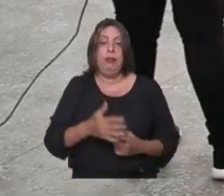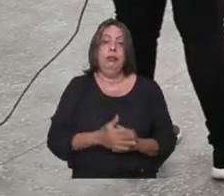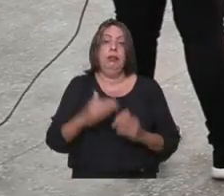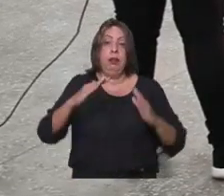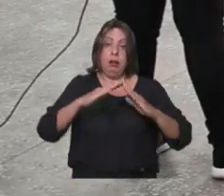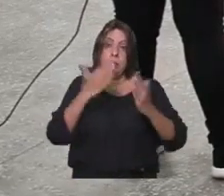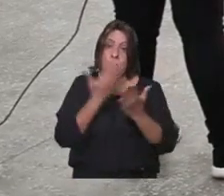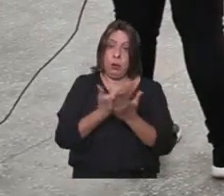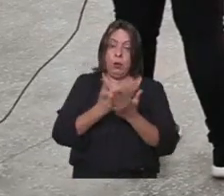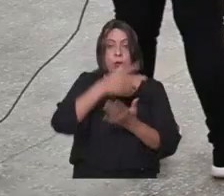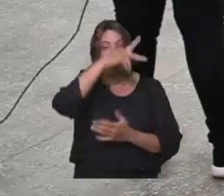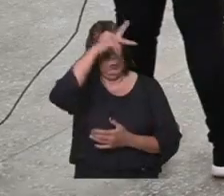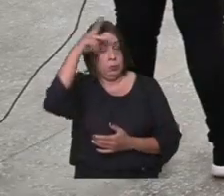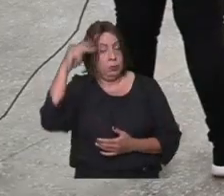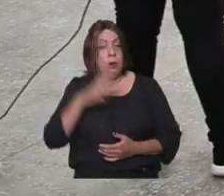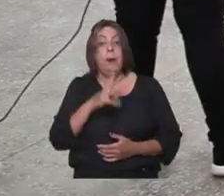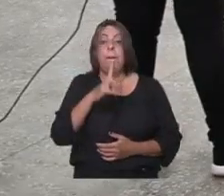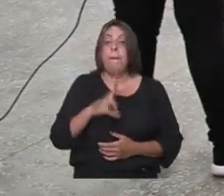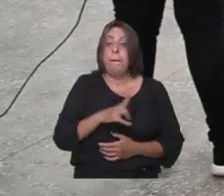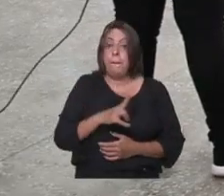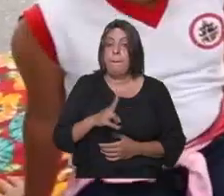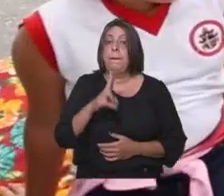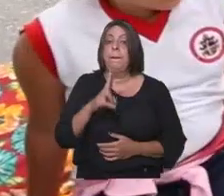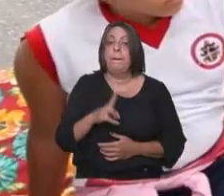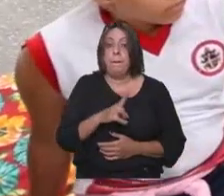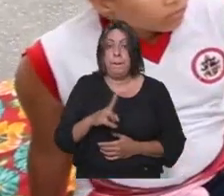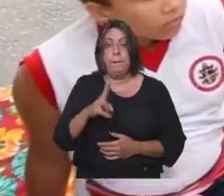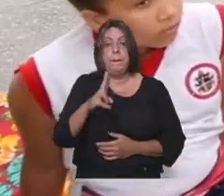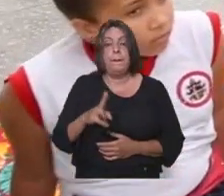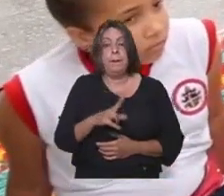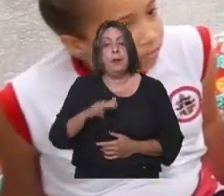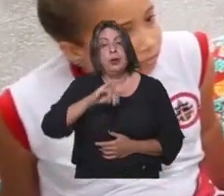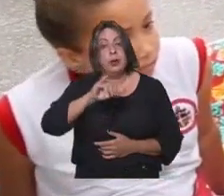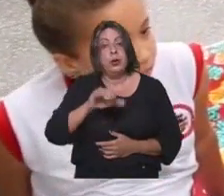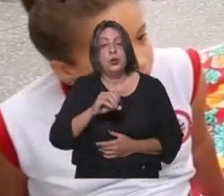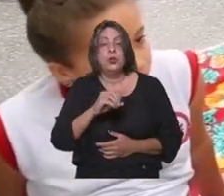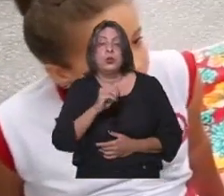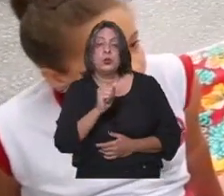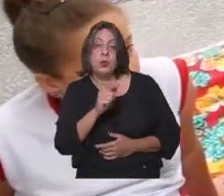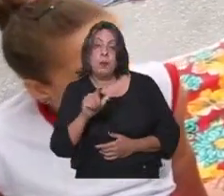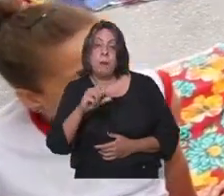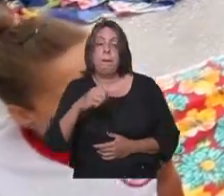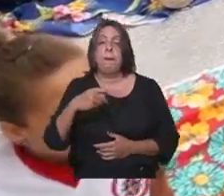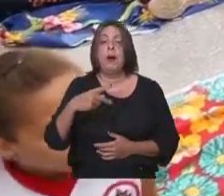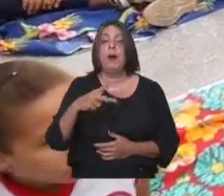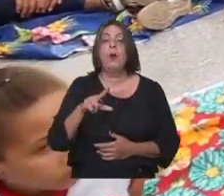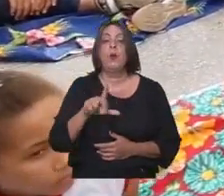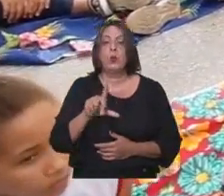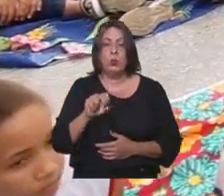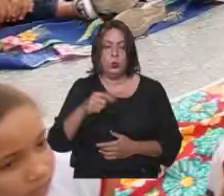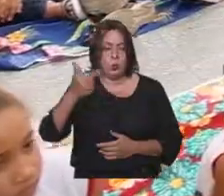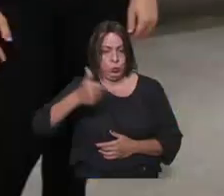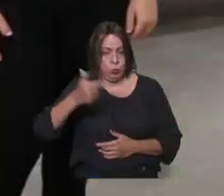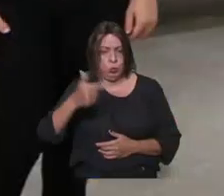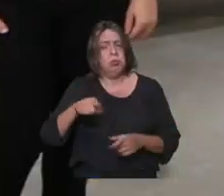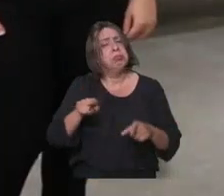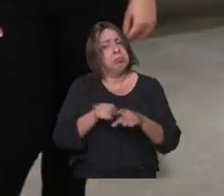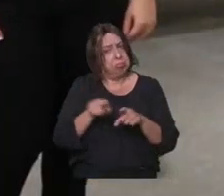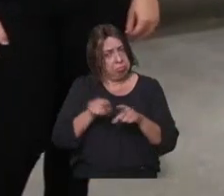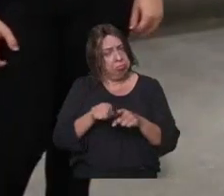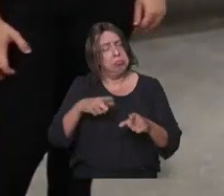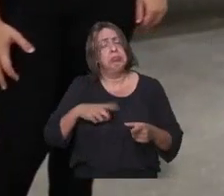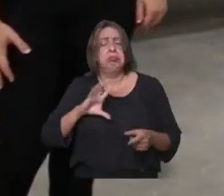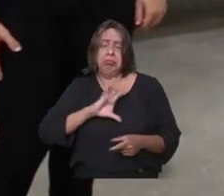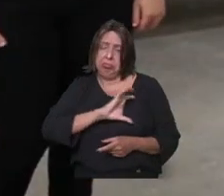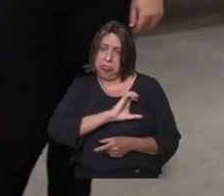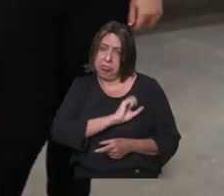Escola Municipal Papa João Paulo II. E a receita da solidariedade foi a mesma. Muito